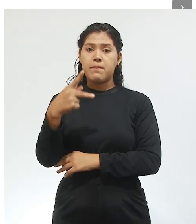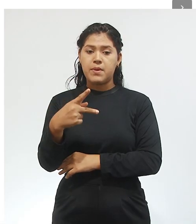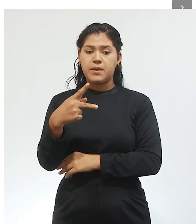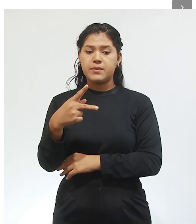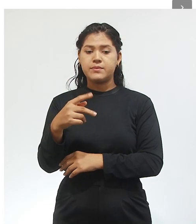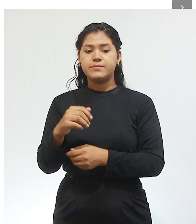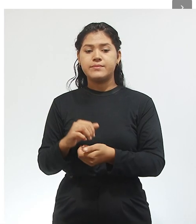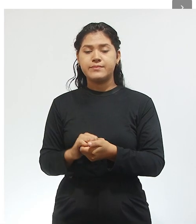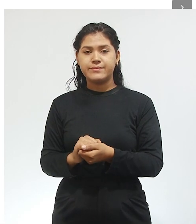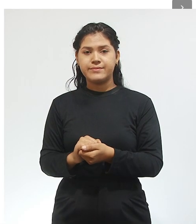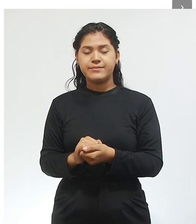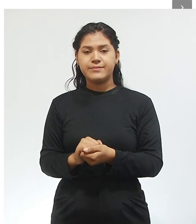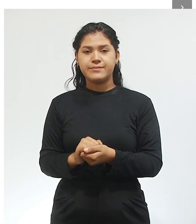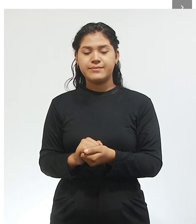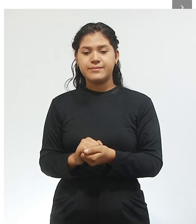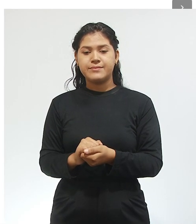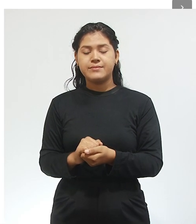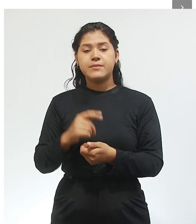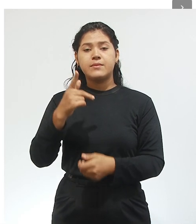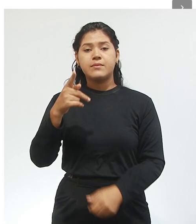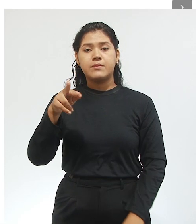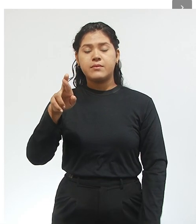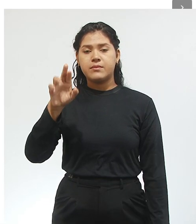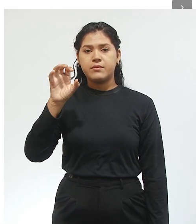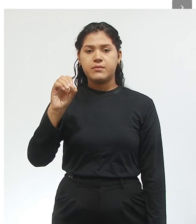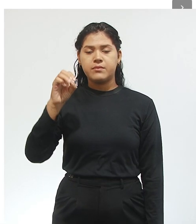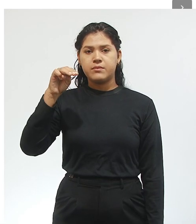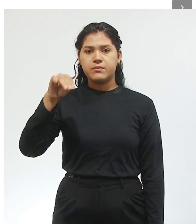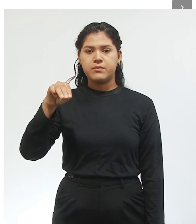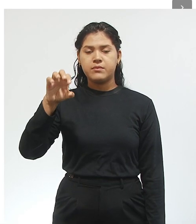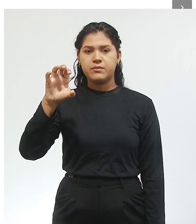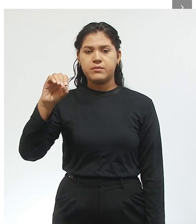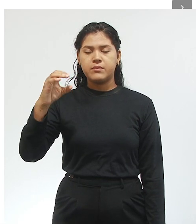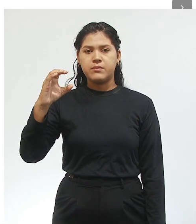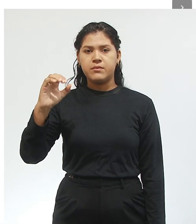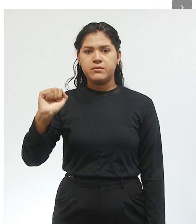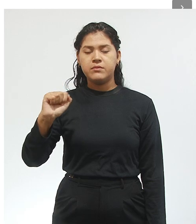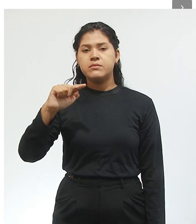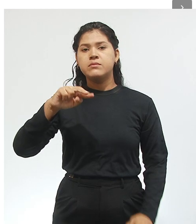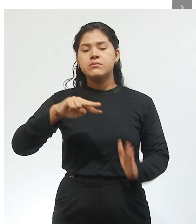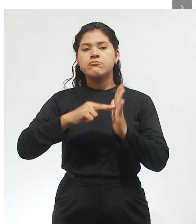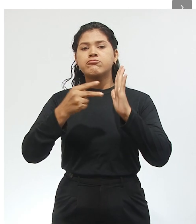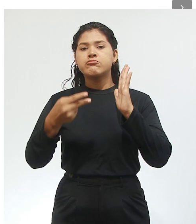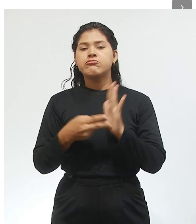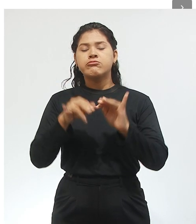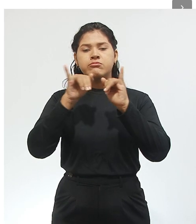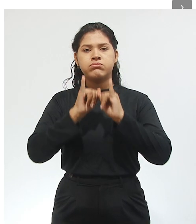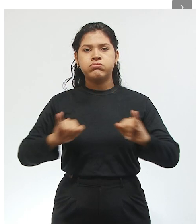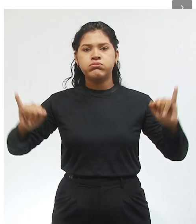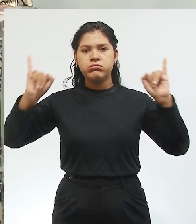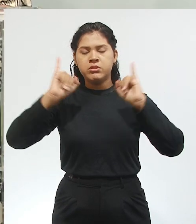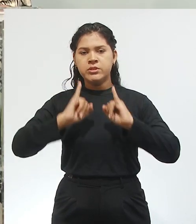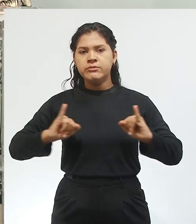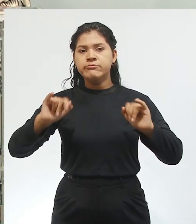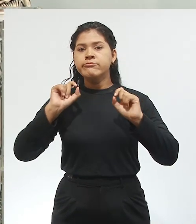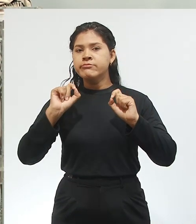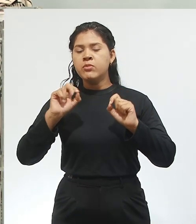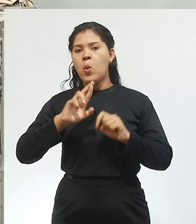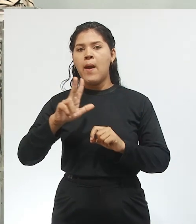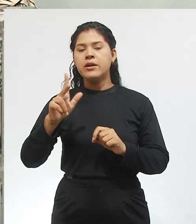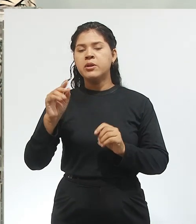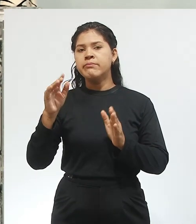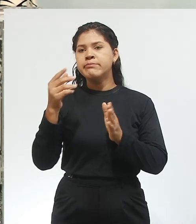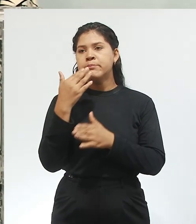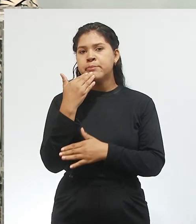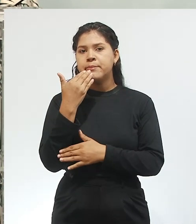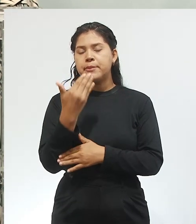por último não, que ainda tenho de pessoas, por último, a questão o quarto P, que é a promoção. A promoção, ela